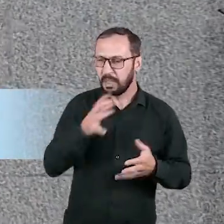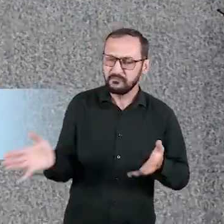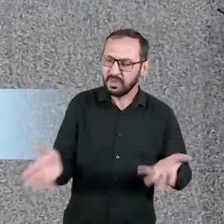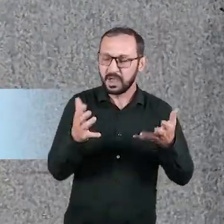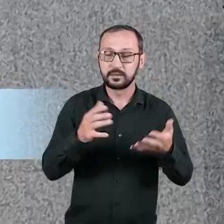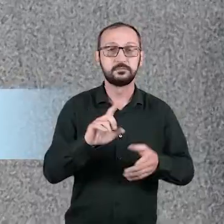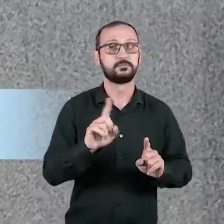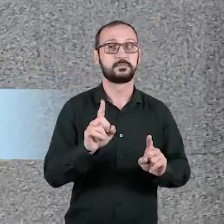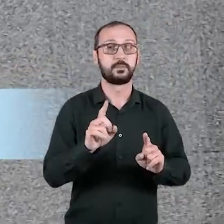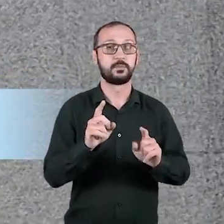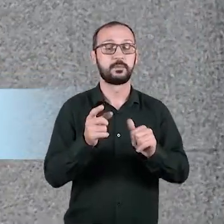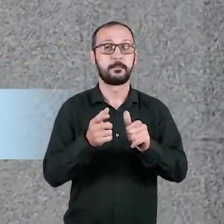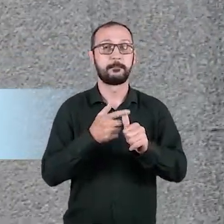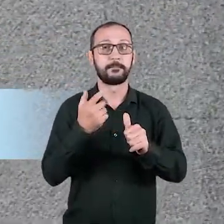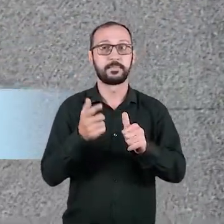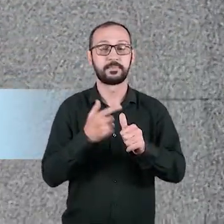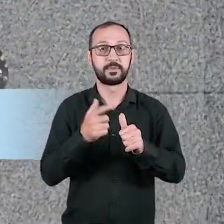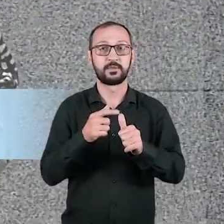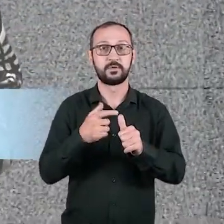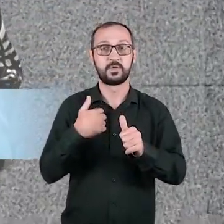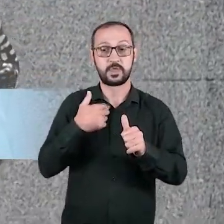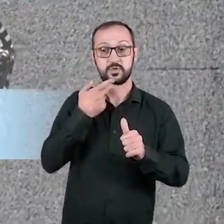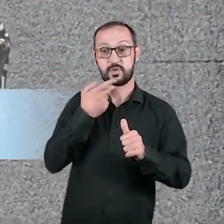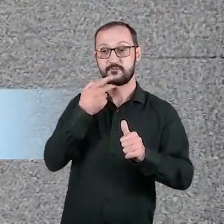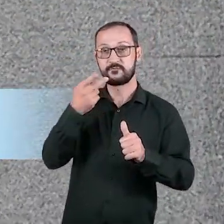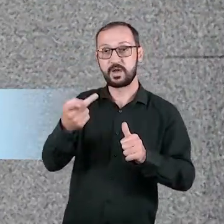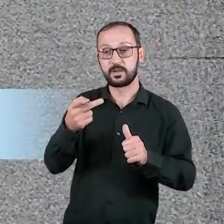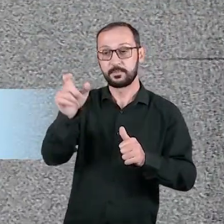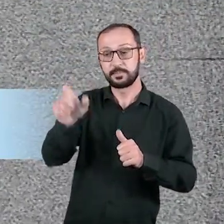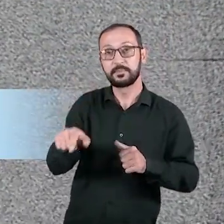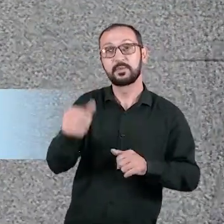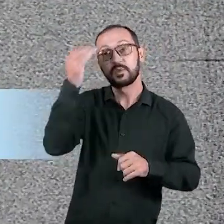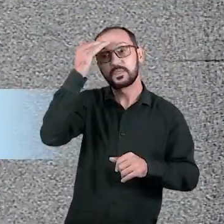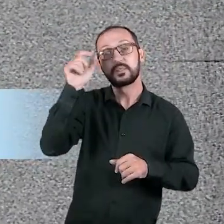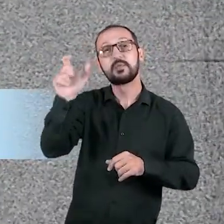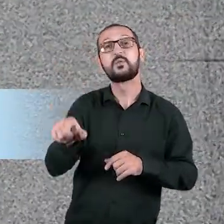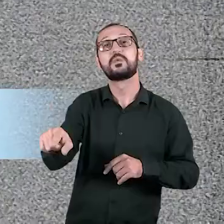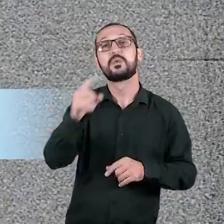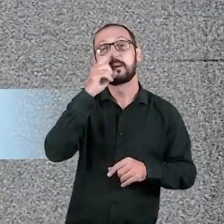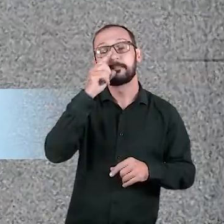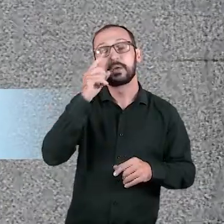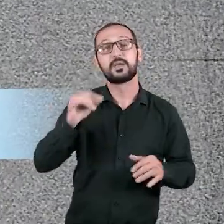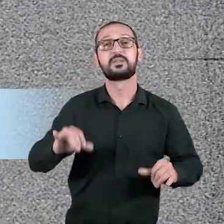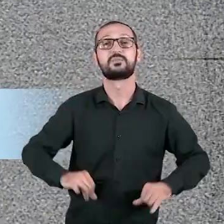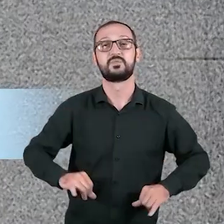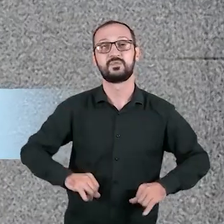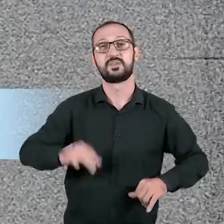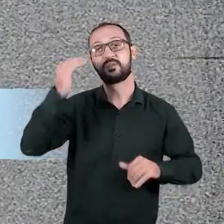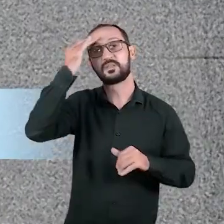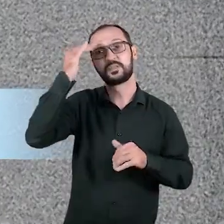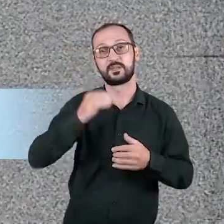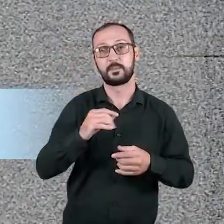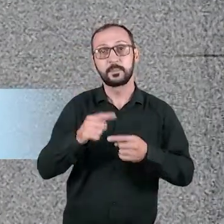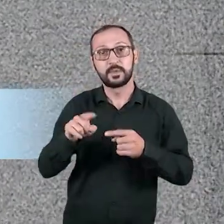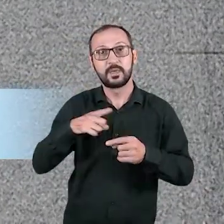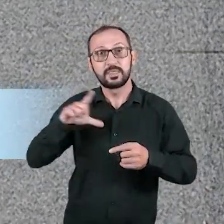Não, nós precisamos escutar. A gente precisa validar o sofrimento dessa mãe, entende?